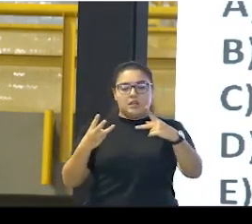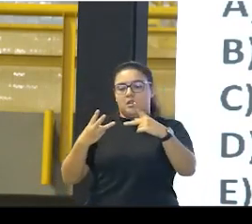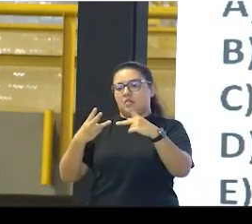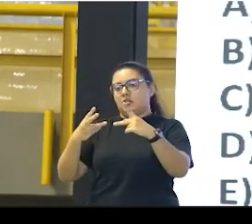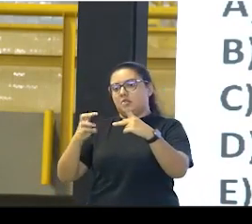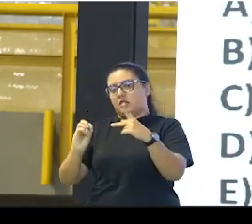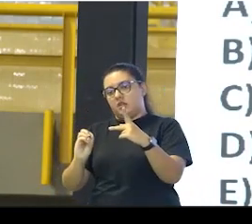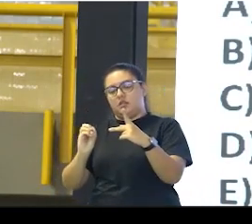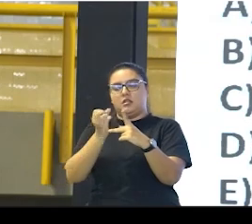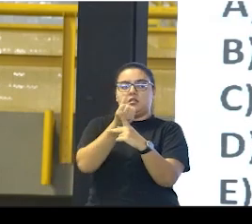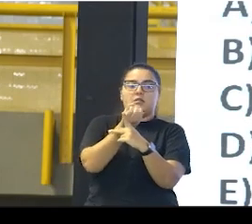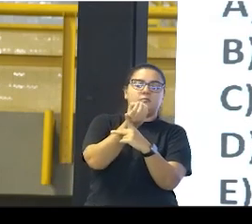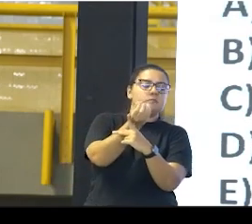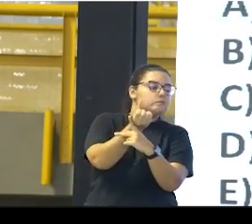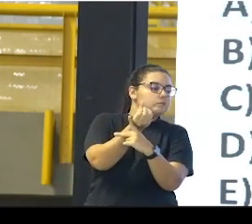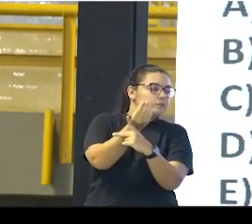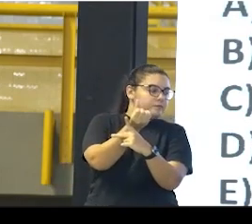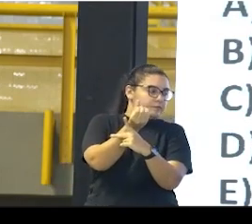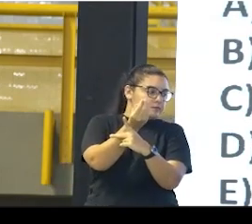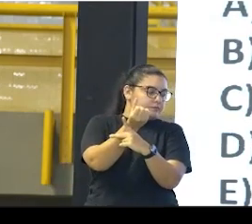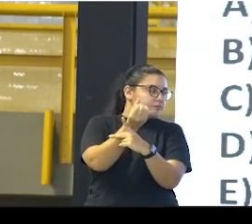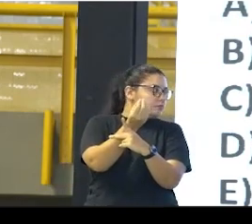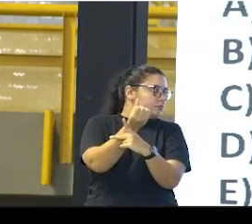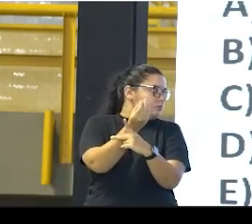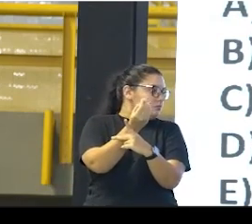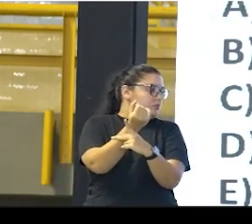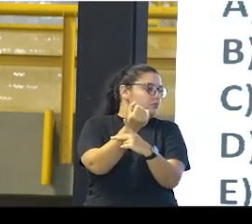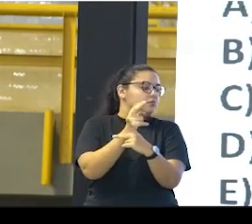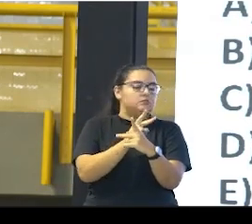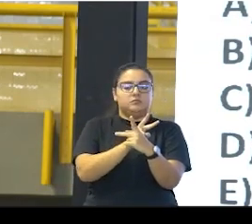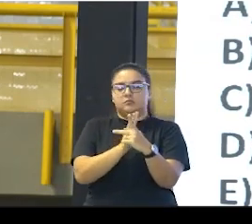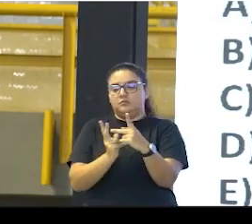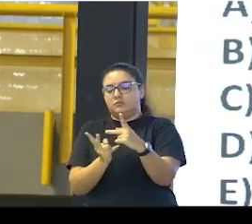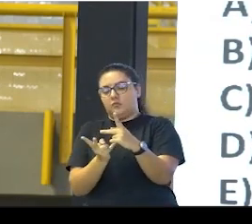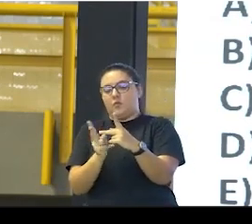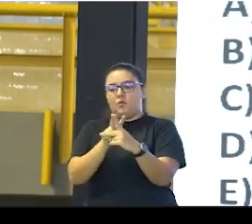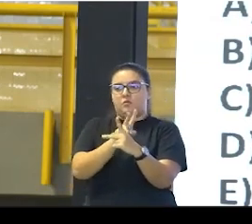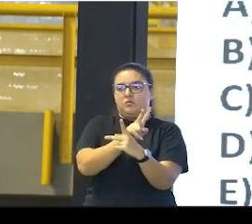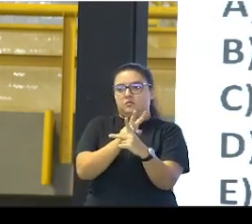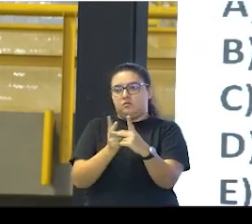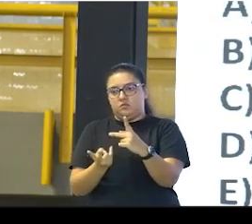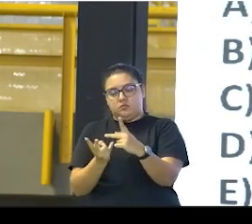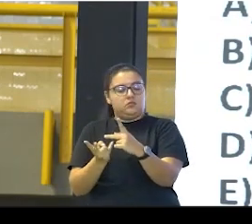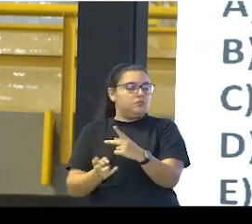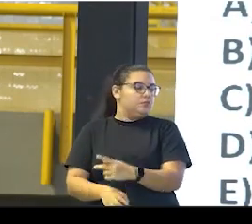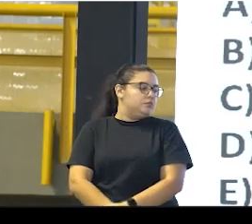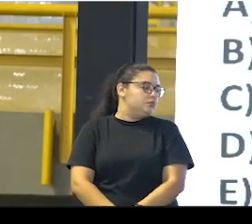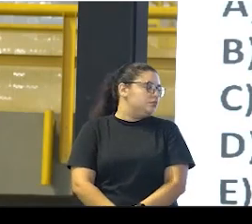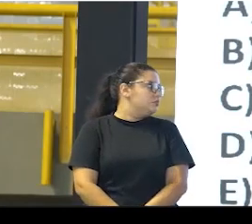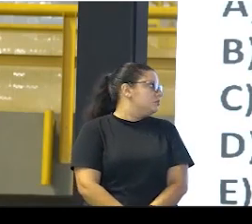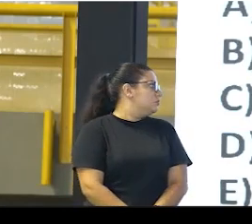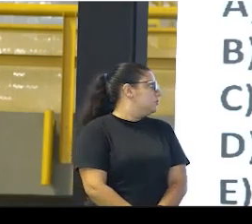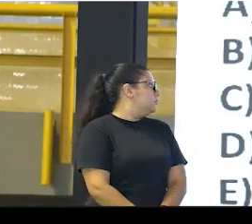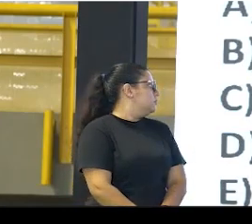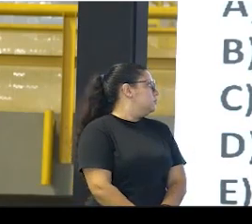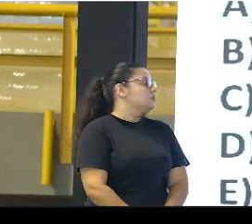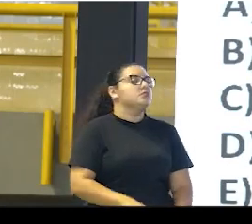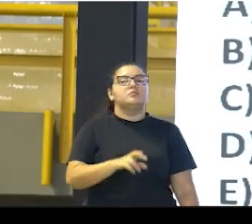Então, sempre o vetor correspondente a ele, quando você fechar o triângulo retângulo, o vetor que vai